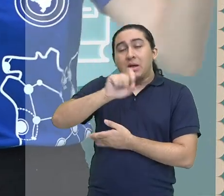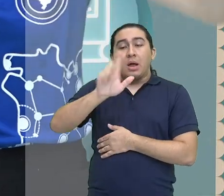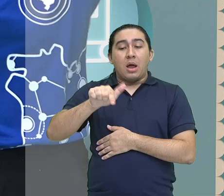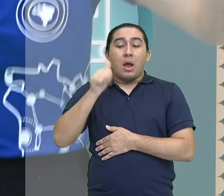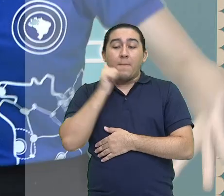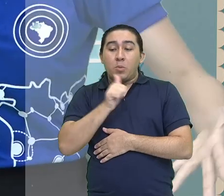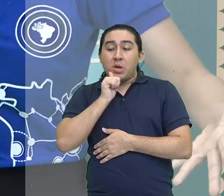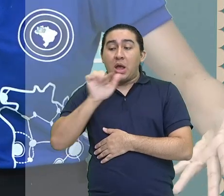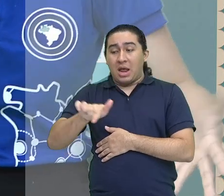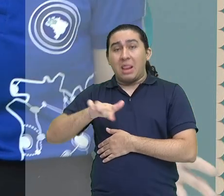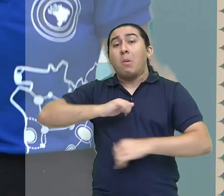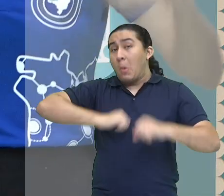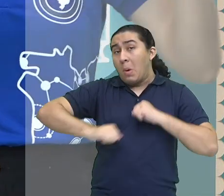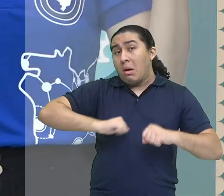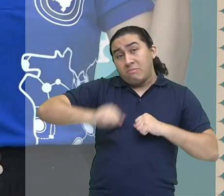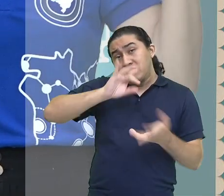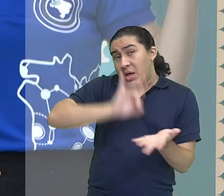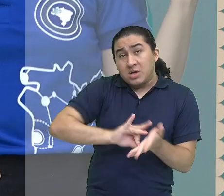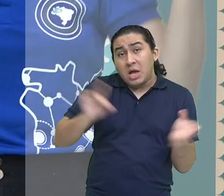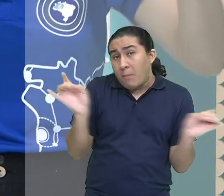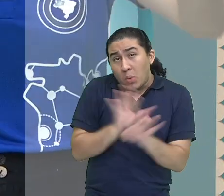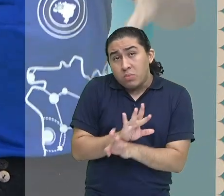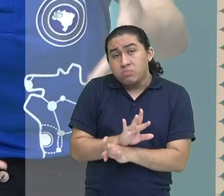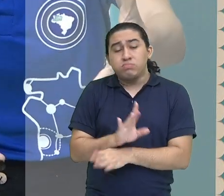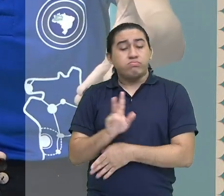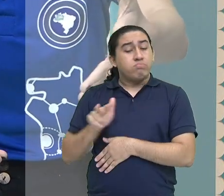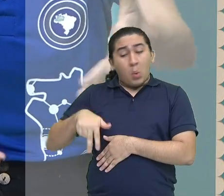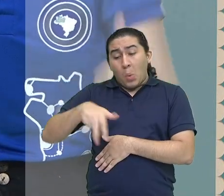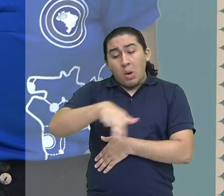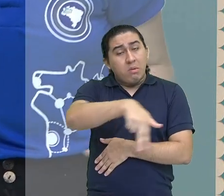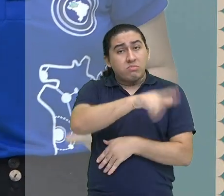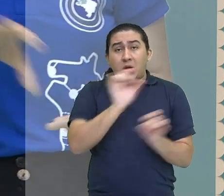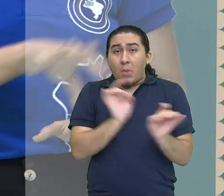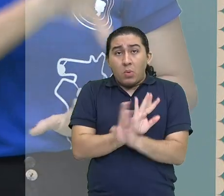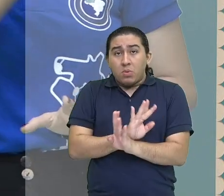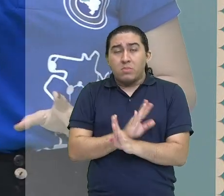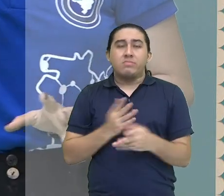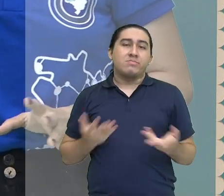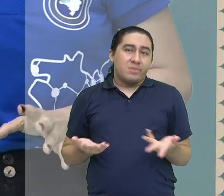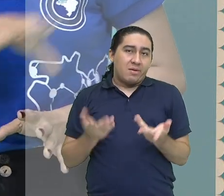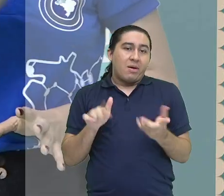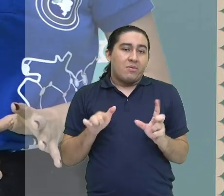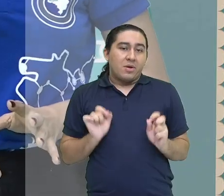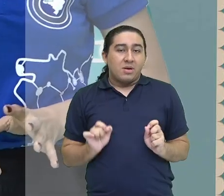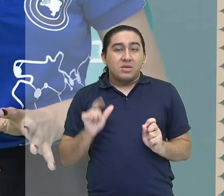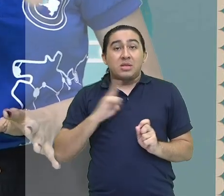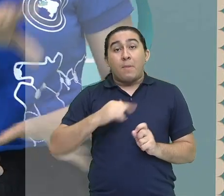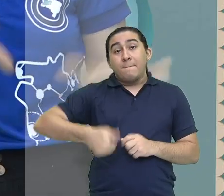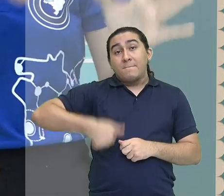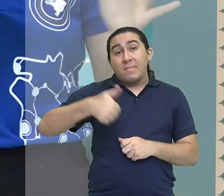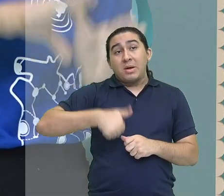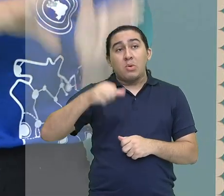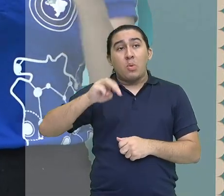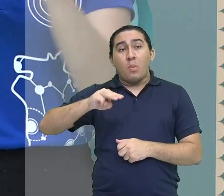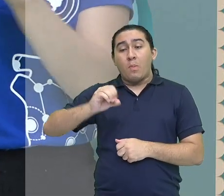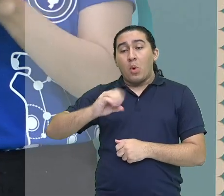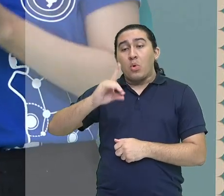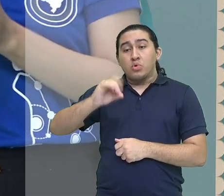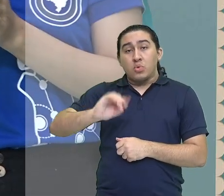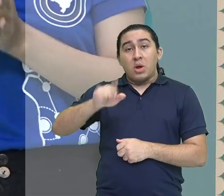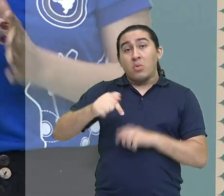que é uma certeza. A Maria, de fato, correu, não é? Então, nós temos o primeiro modo aí, que é o